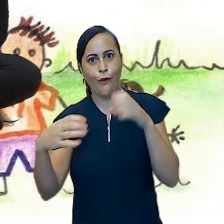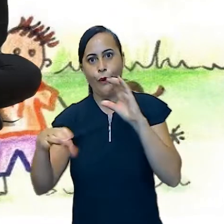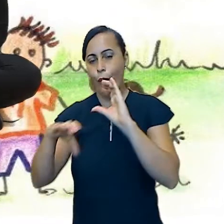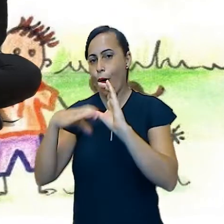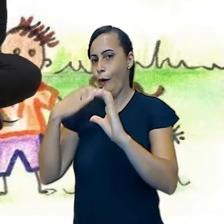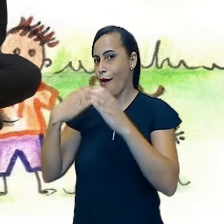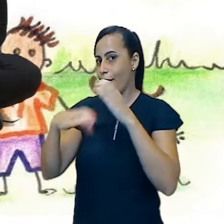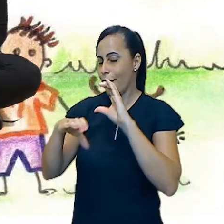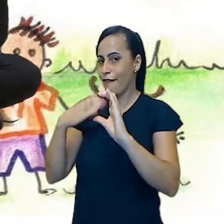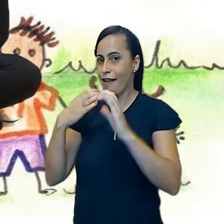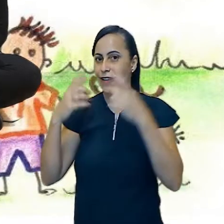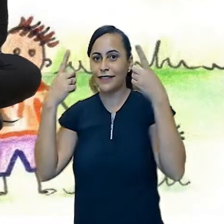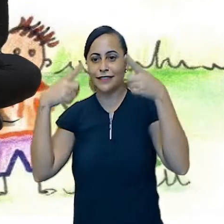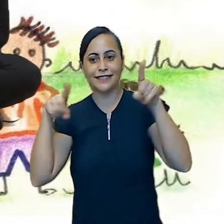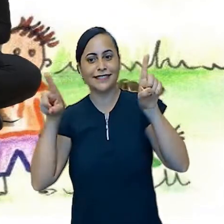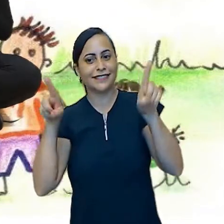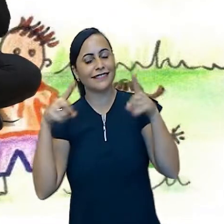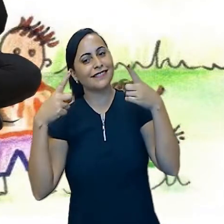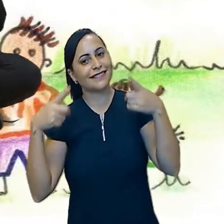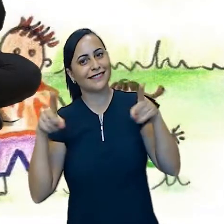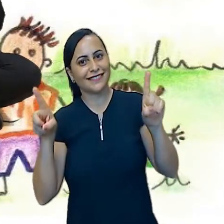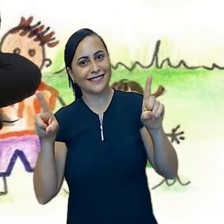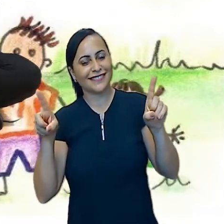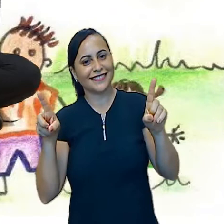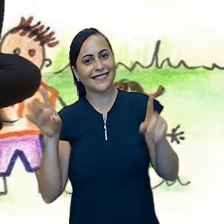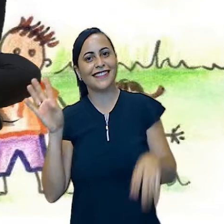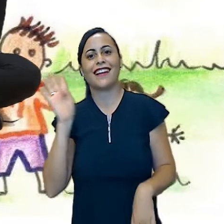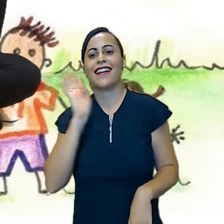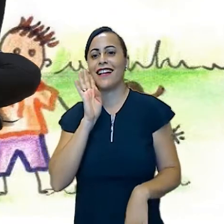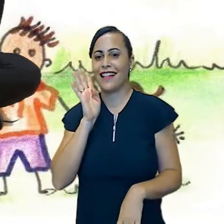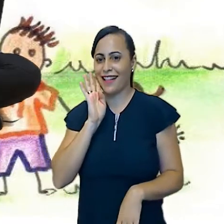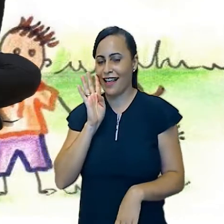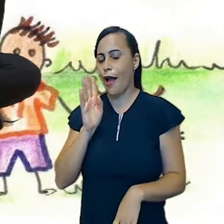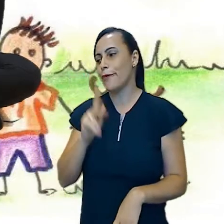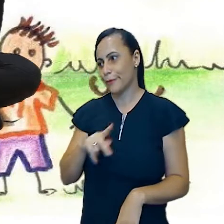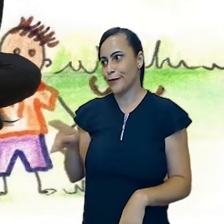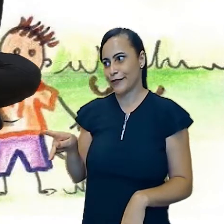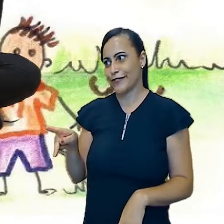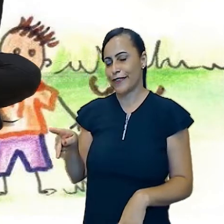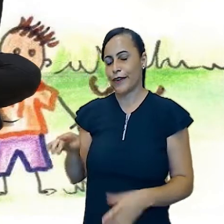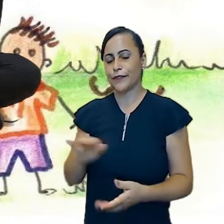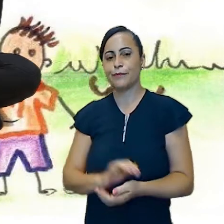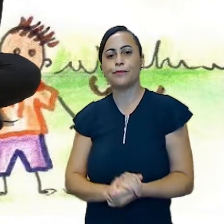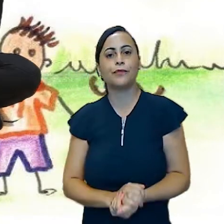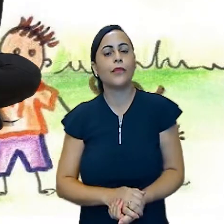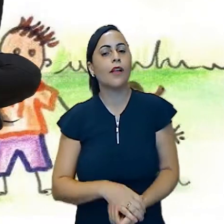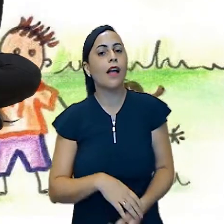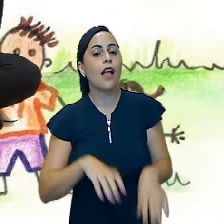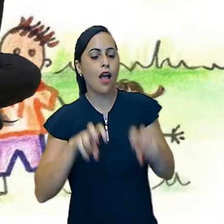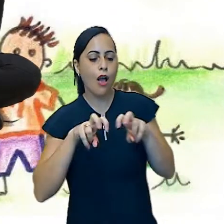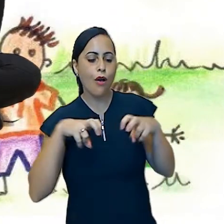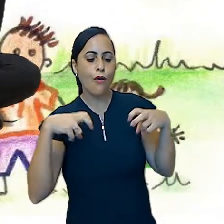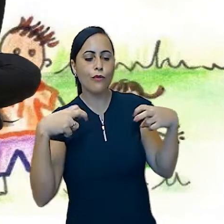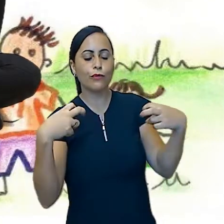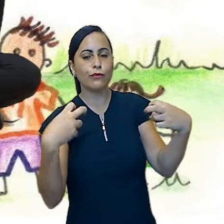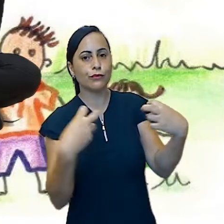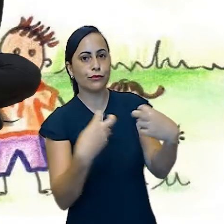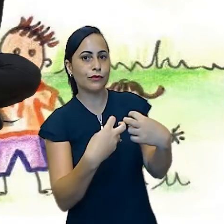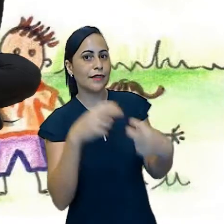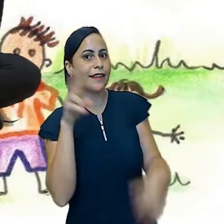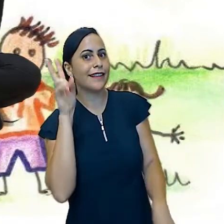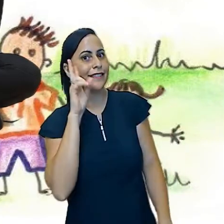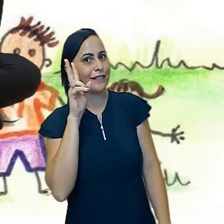de música. É muito legal, né, Luciene? Muito. As rodas de história, que vocês gostam